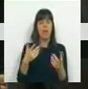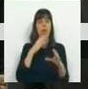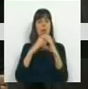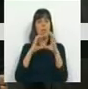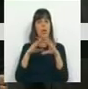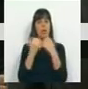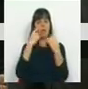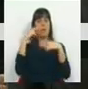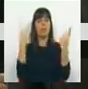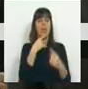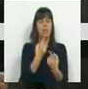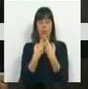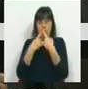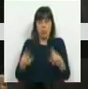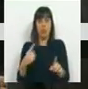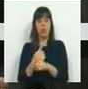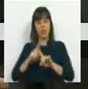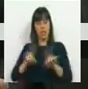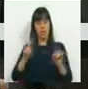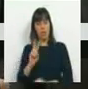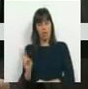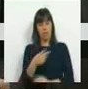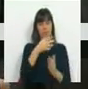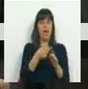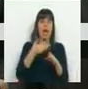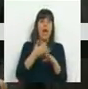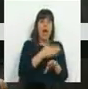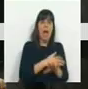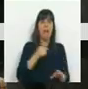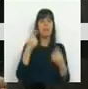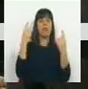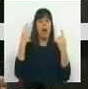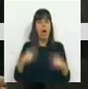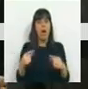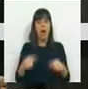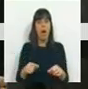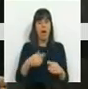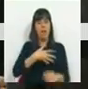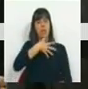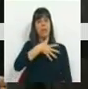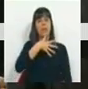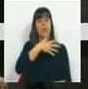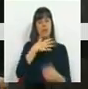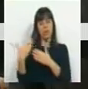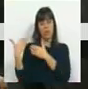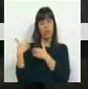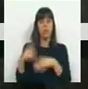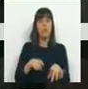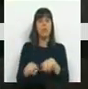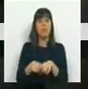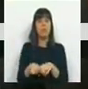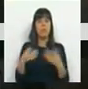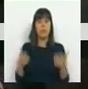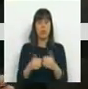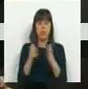de comunicação social que dizem coisas diferentes destas duas versões anteriores. Há inclusivamente declarações de responsáveis